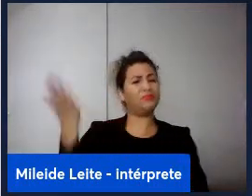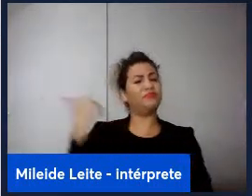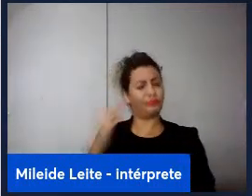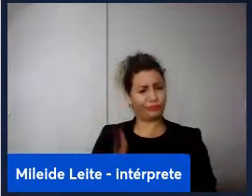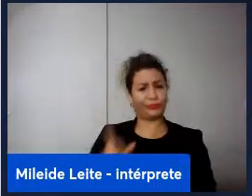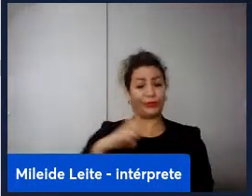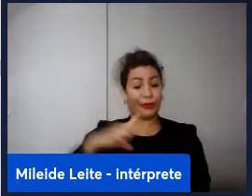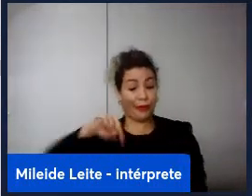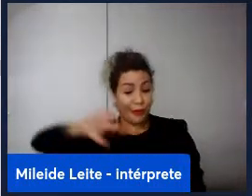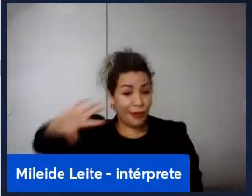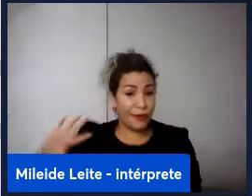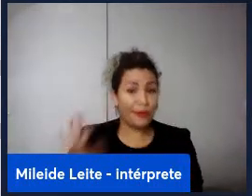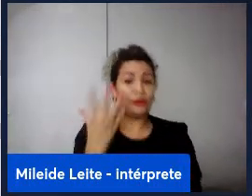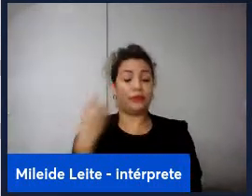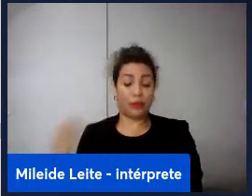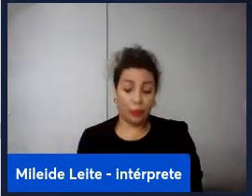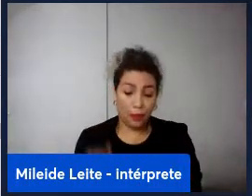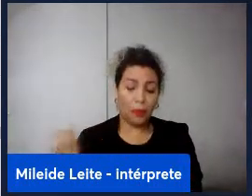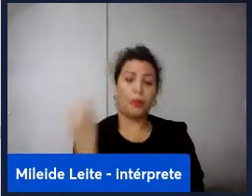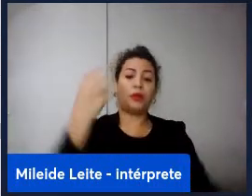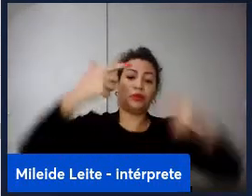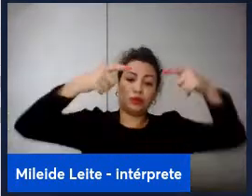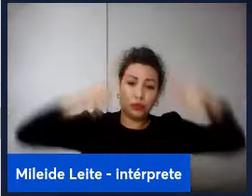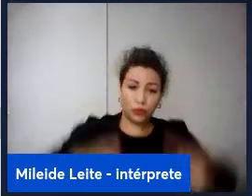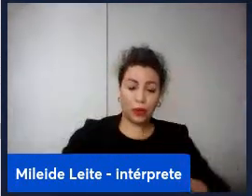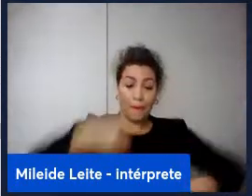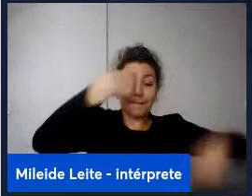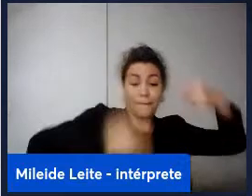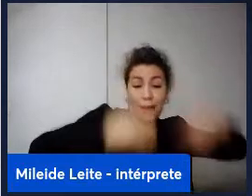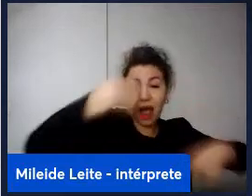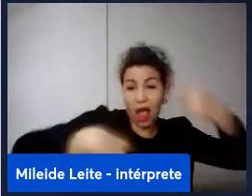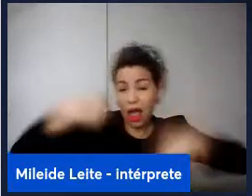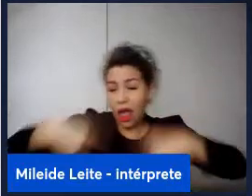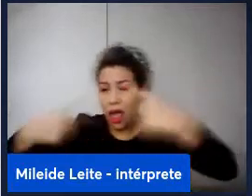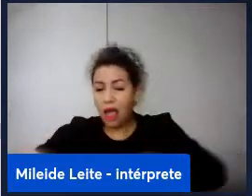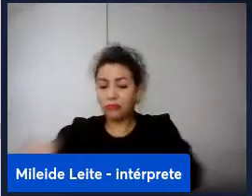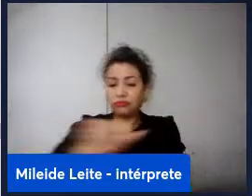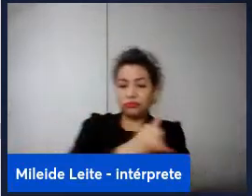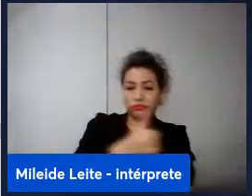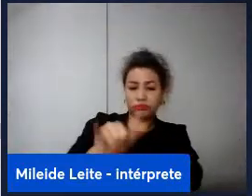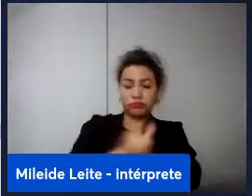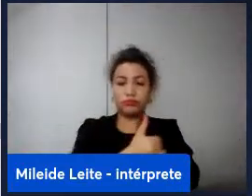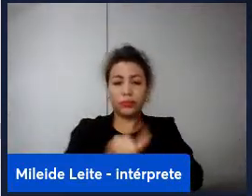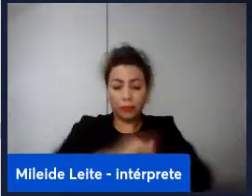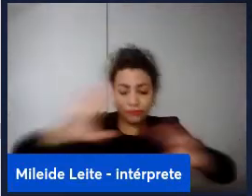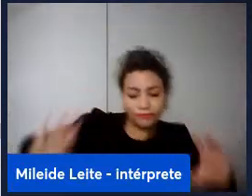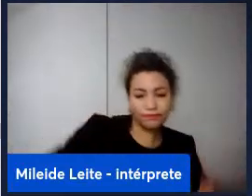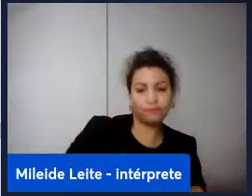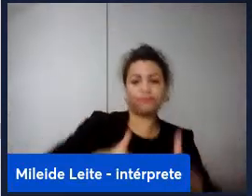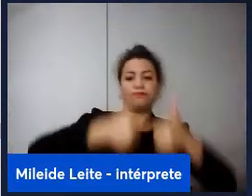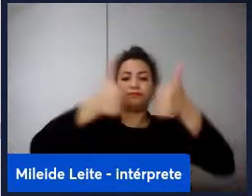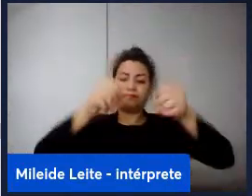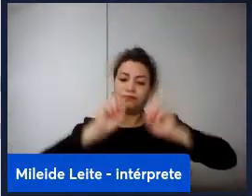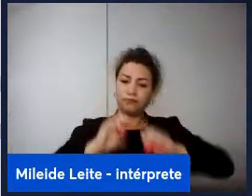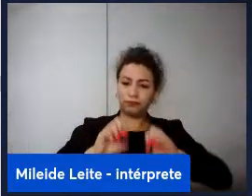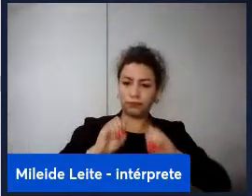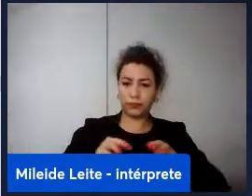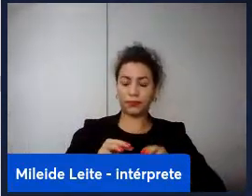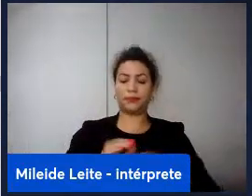esse evento é um importante local de discussão de alternativas para qualificar a